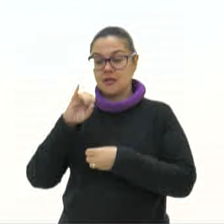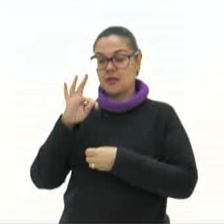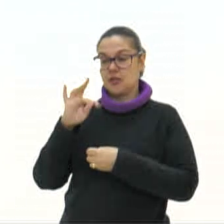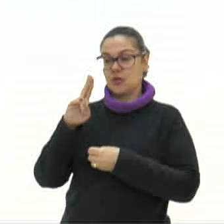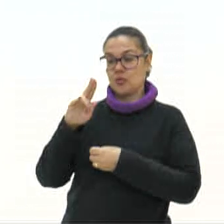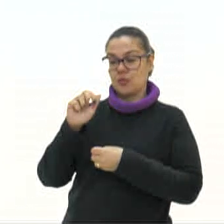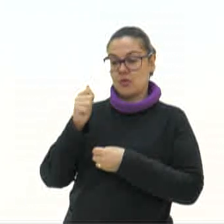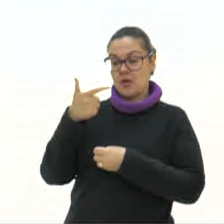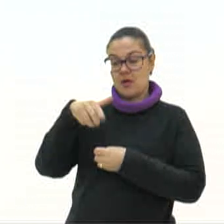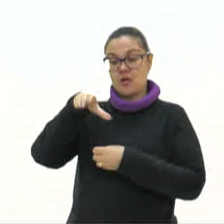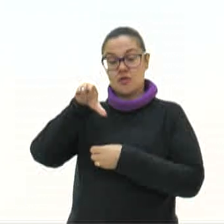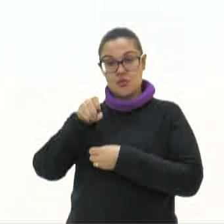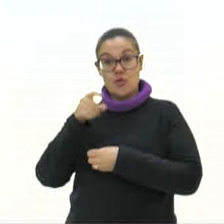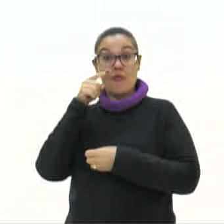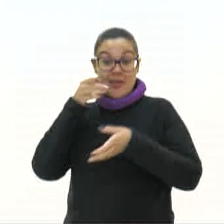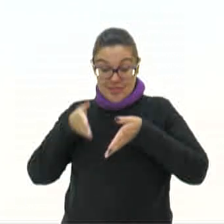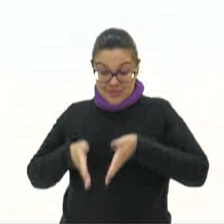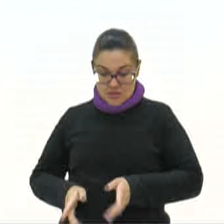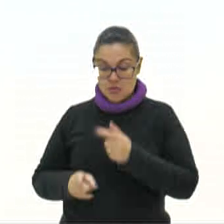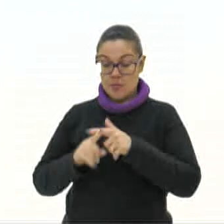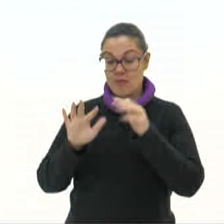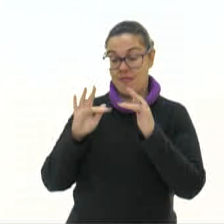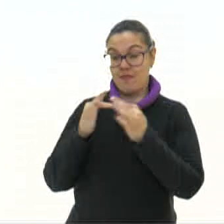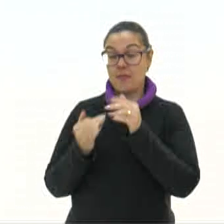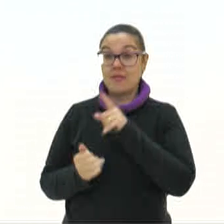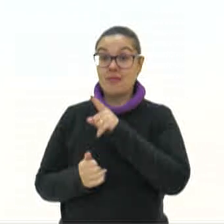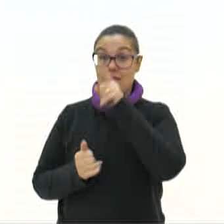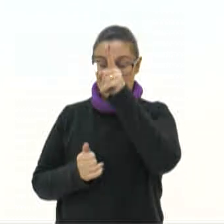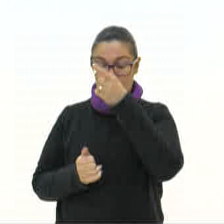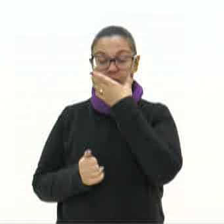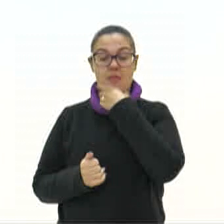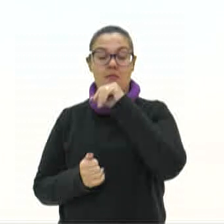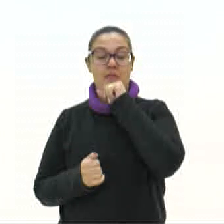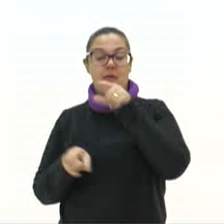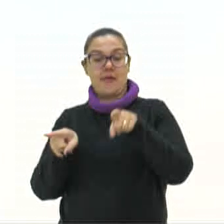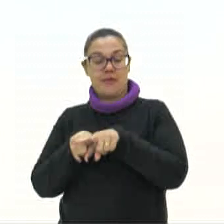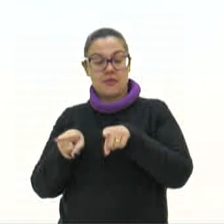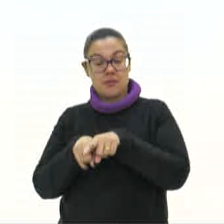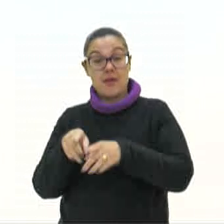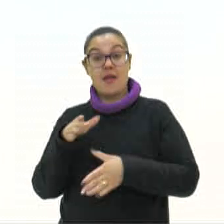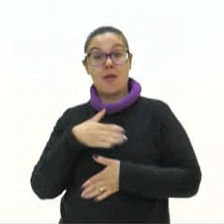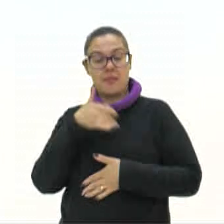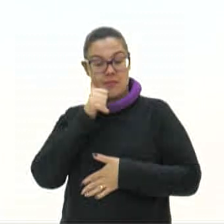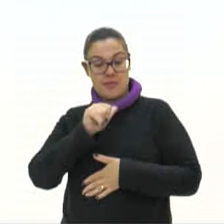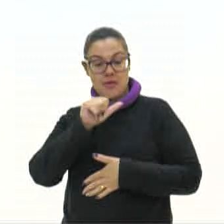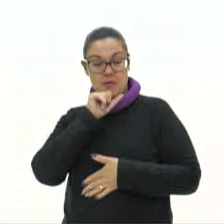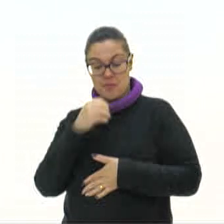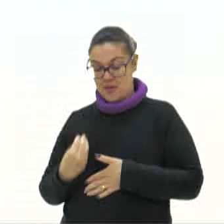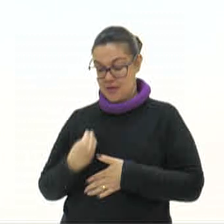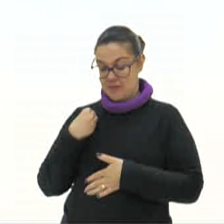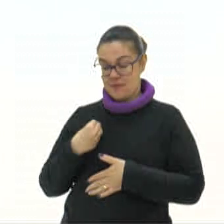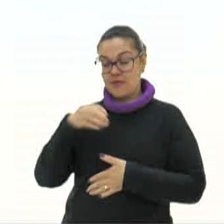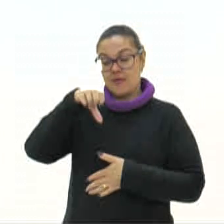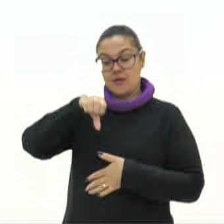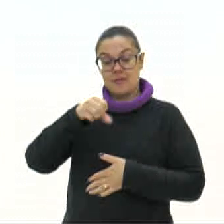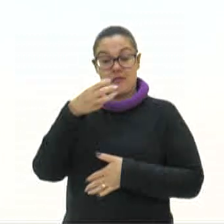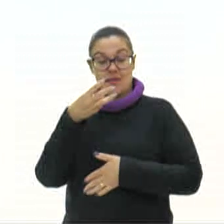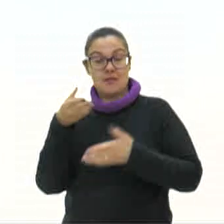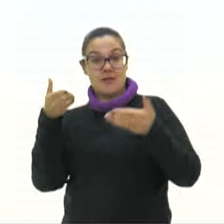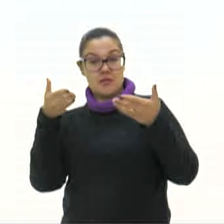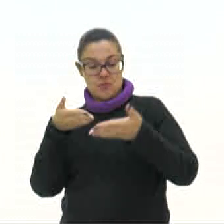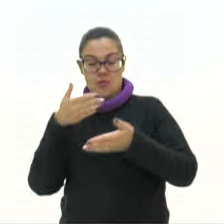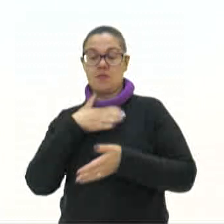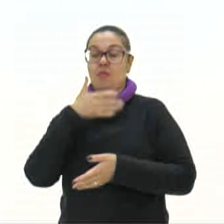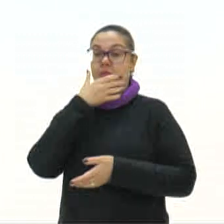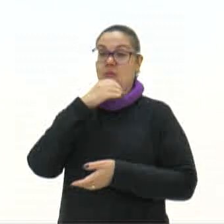para o parto em Salvador porque era de família de lá. Meu pai também. Minha mãe ainda viva, está com 93 anos agora. Meu pai